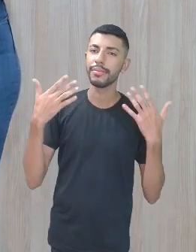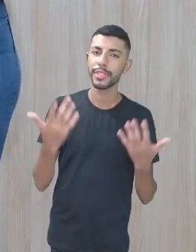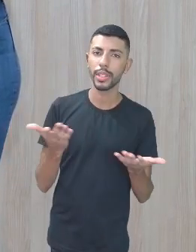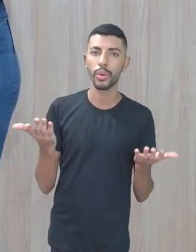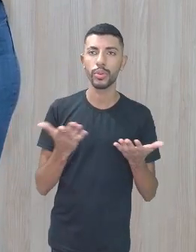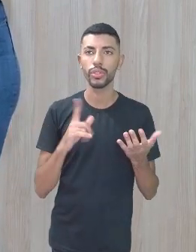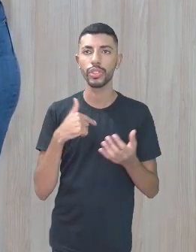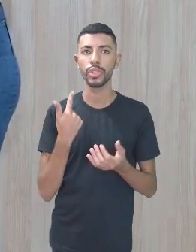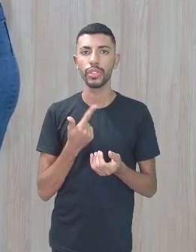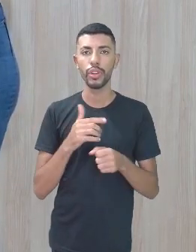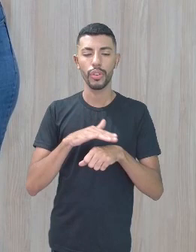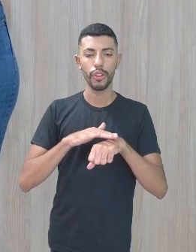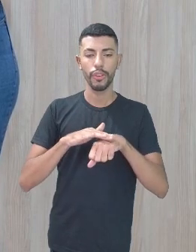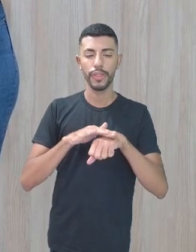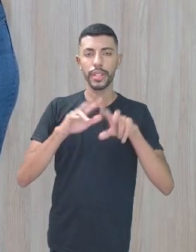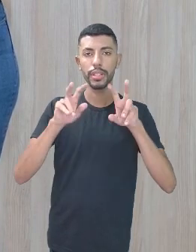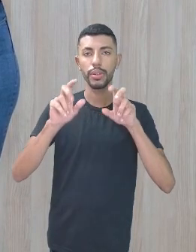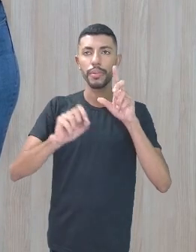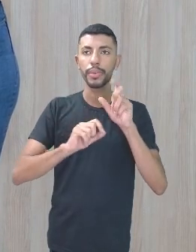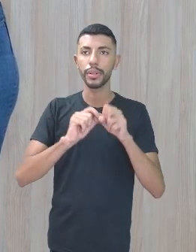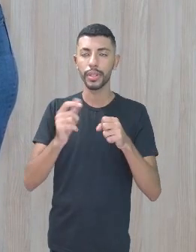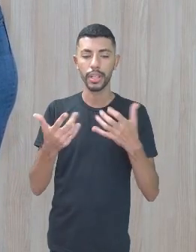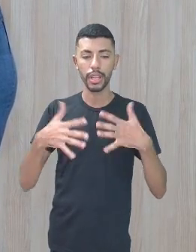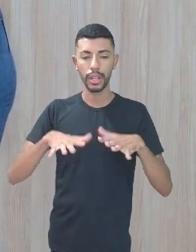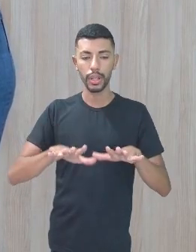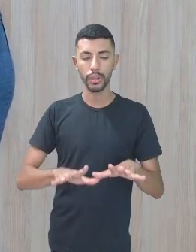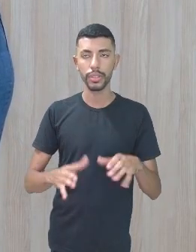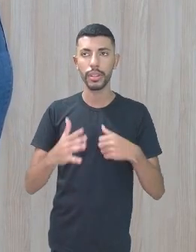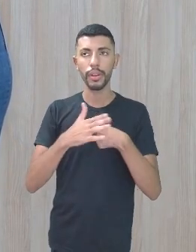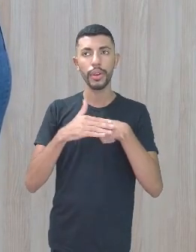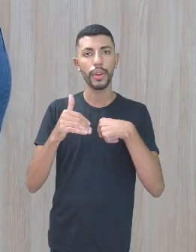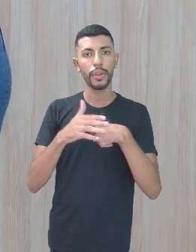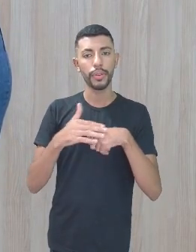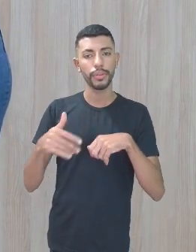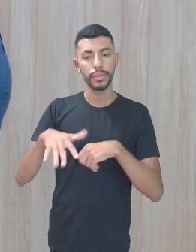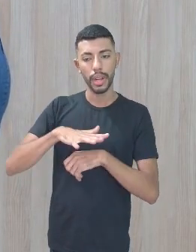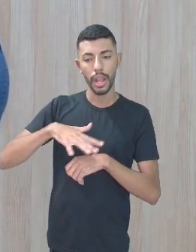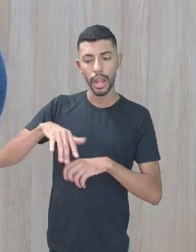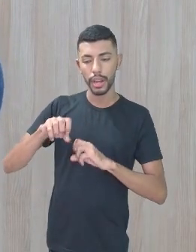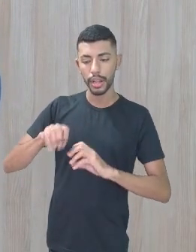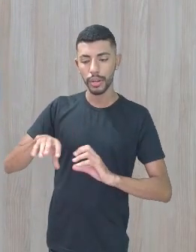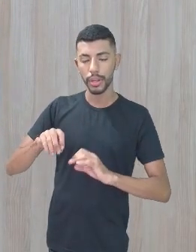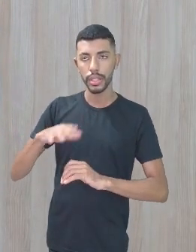vai conversar sobre a inclusão e a afetividade na educação infantil.